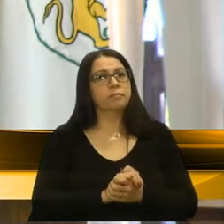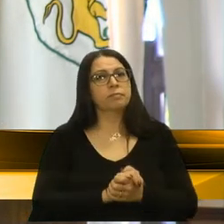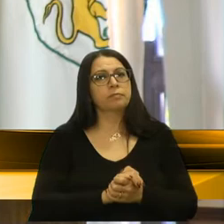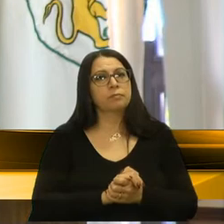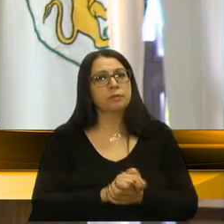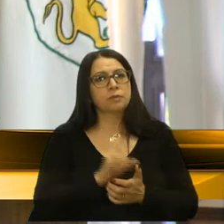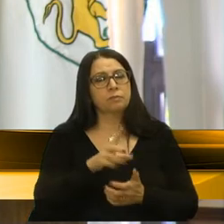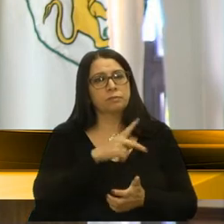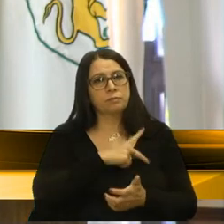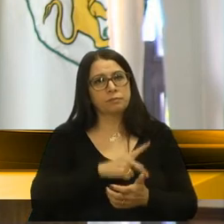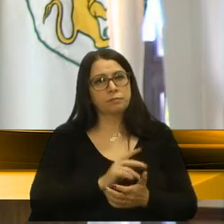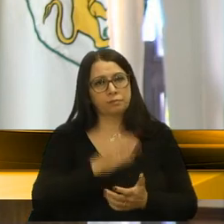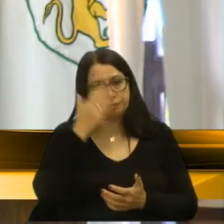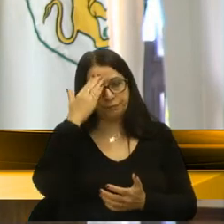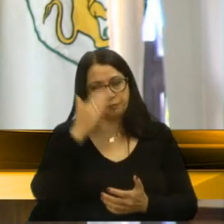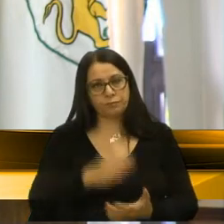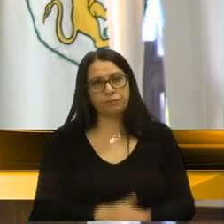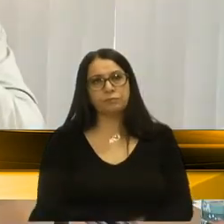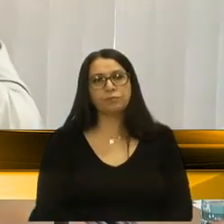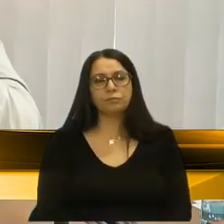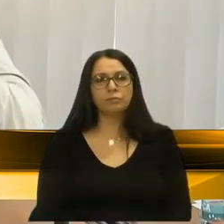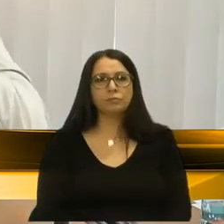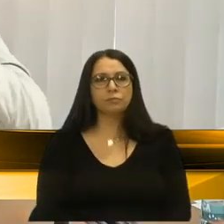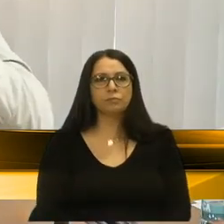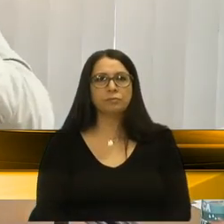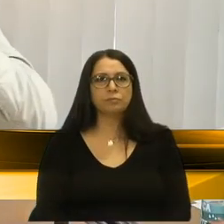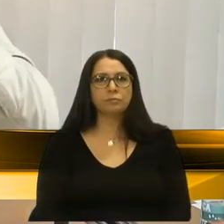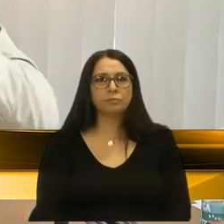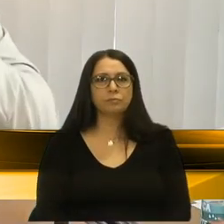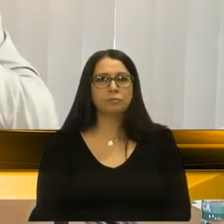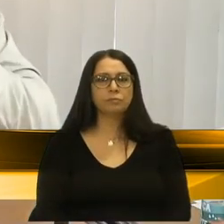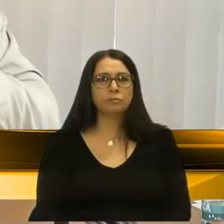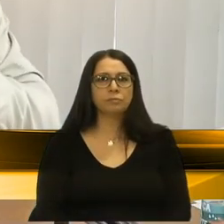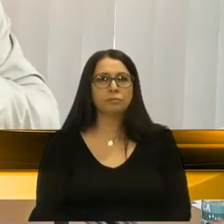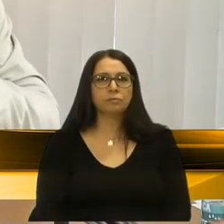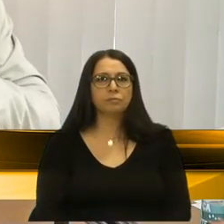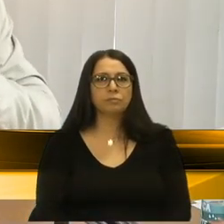Era isso, senhor presidente. Muito obrigado. Obrigado, vereador.